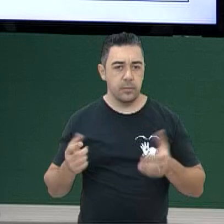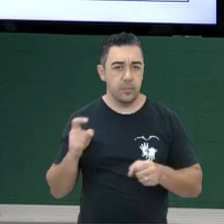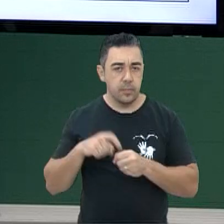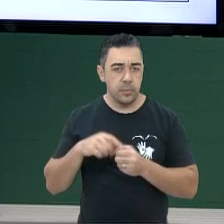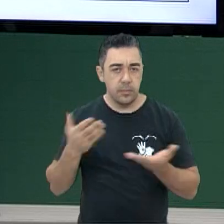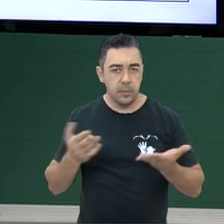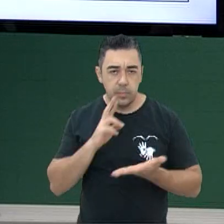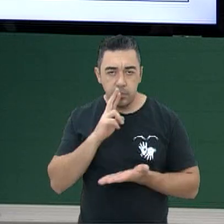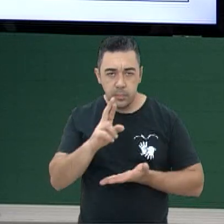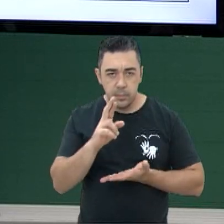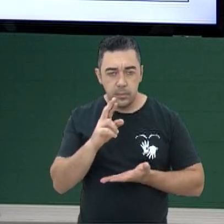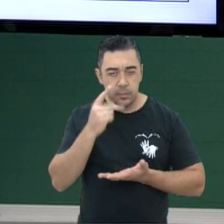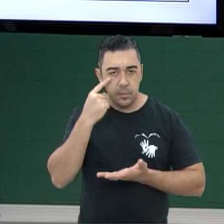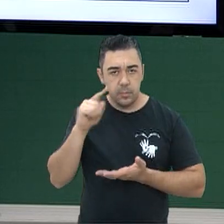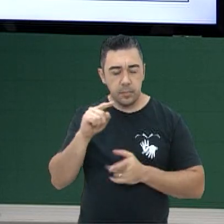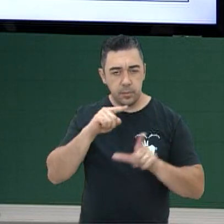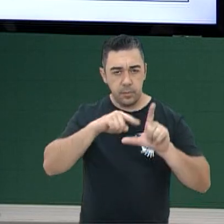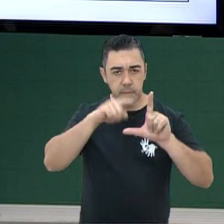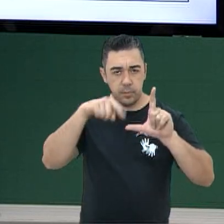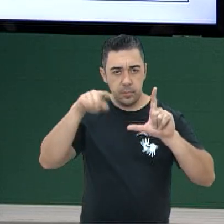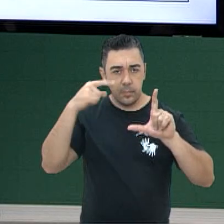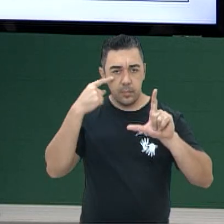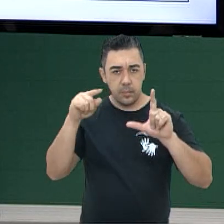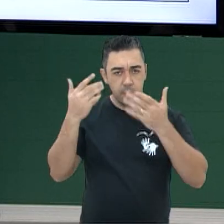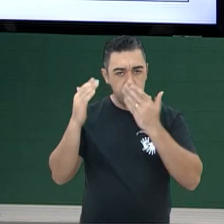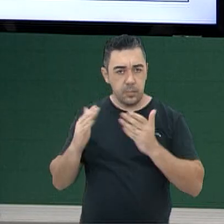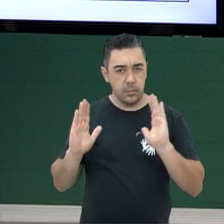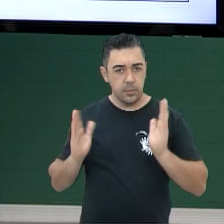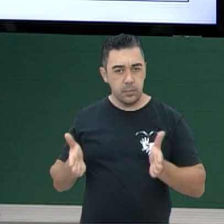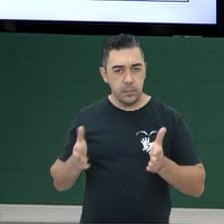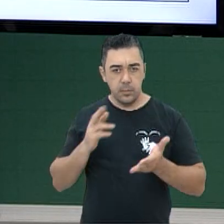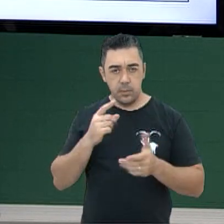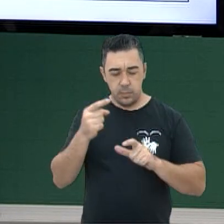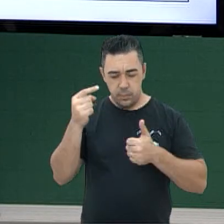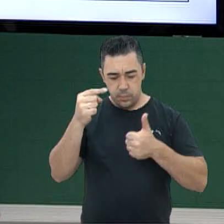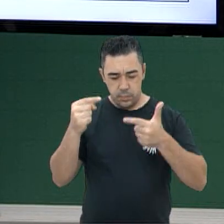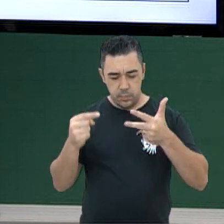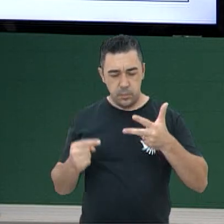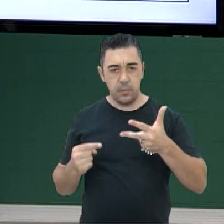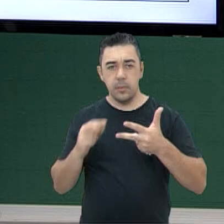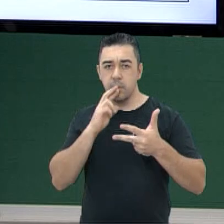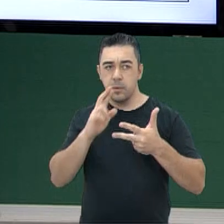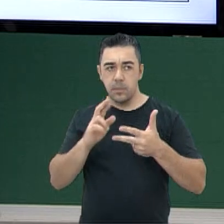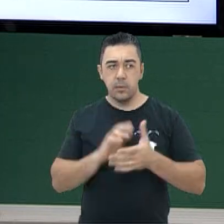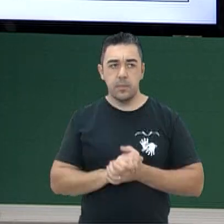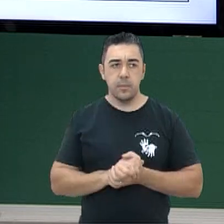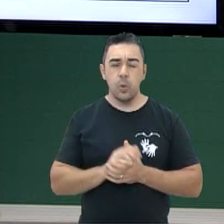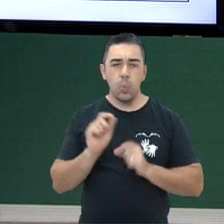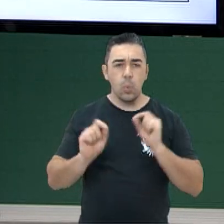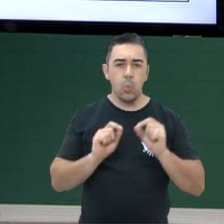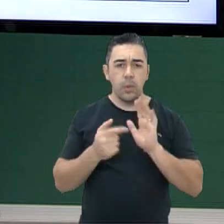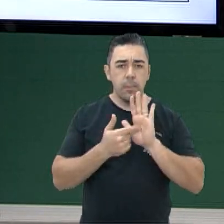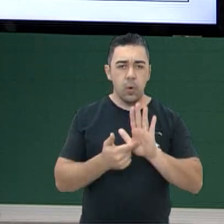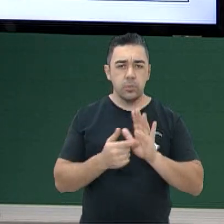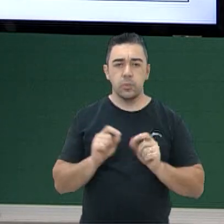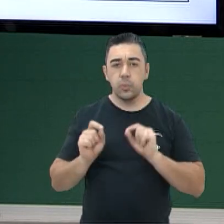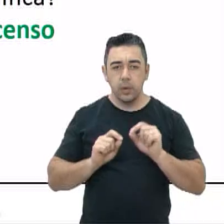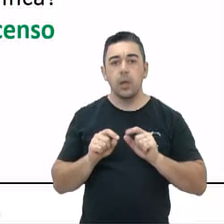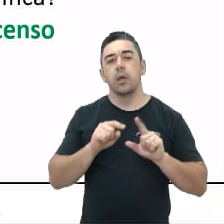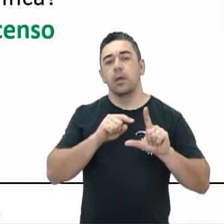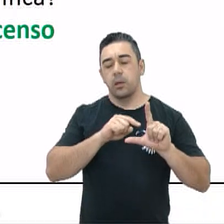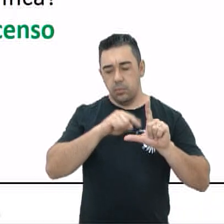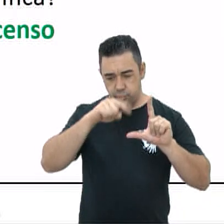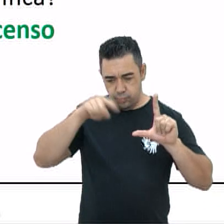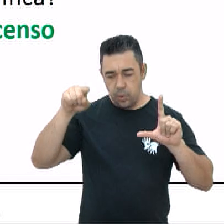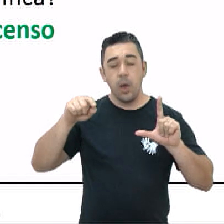Então voltamos com a resolução do gráfico, né? Então vocês analisaram o gráfico, aqui tem as 3 questões e vamos à resposta. O que o gráfico nos mostra? O crescimento